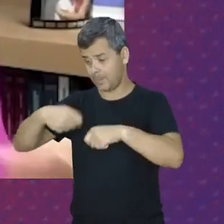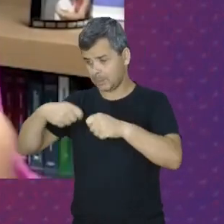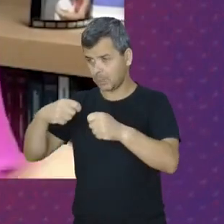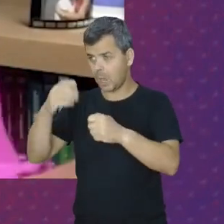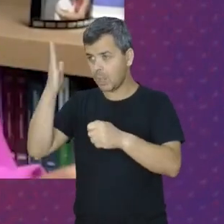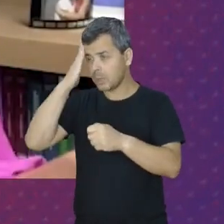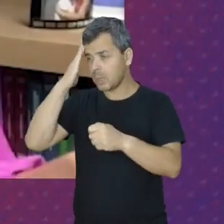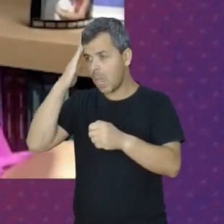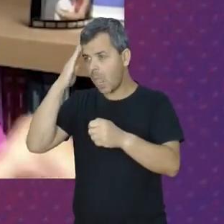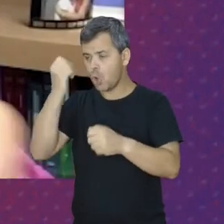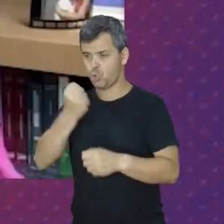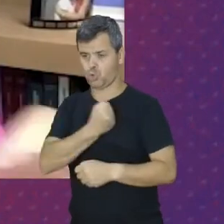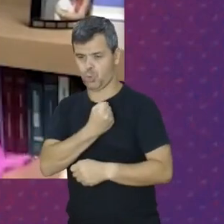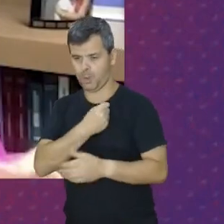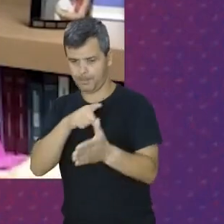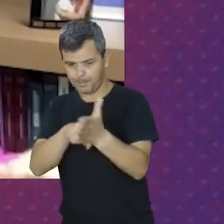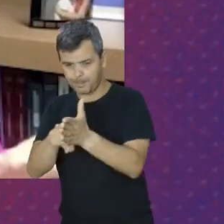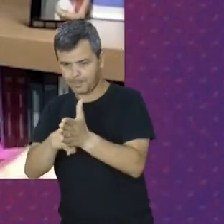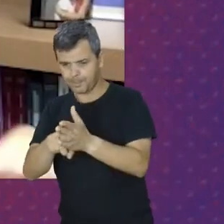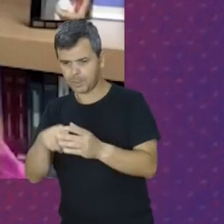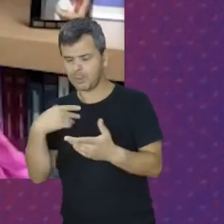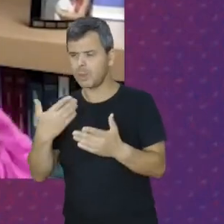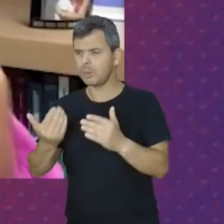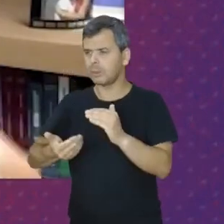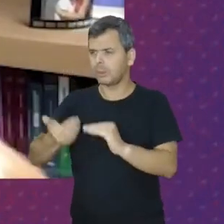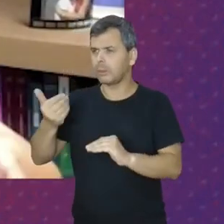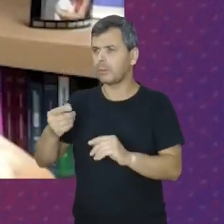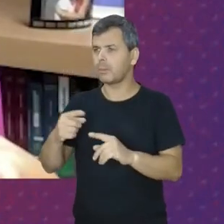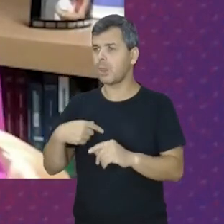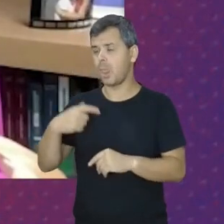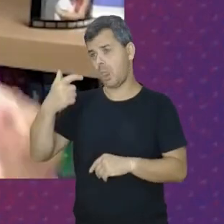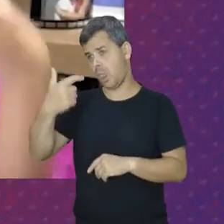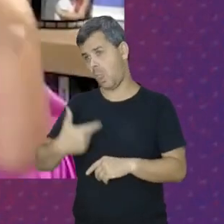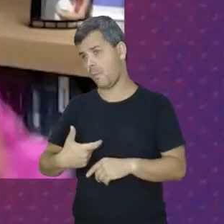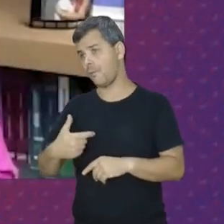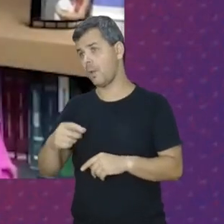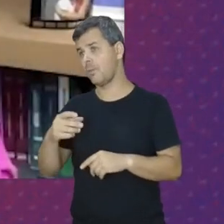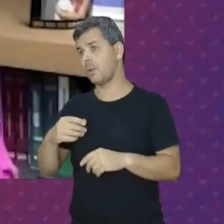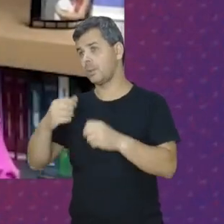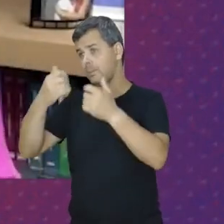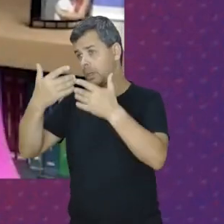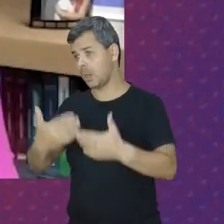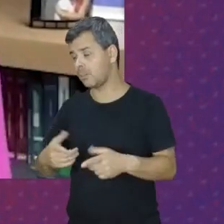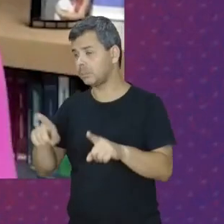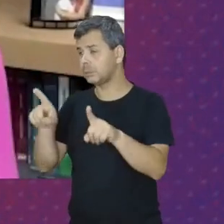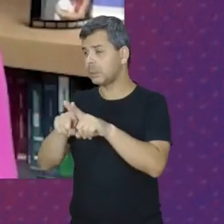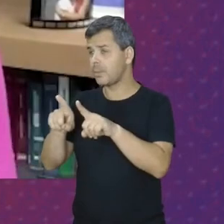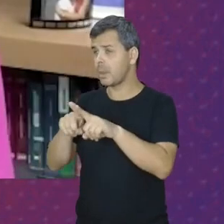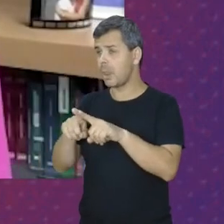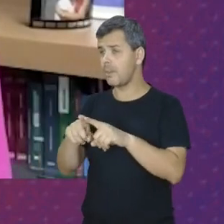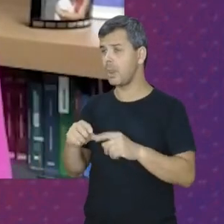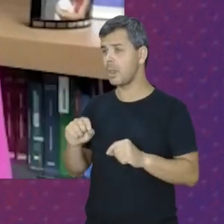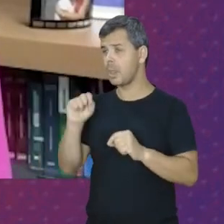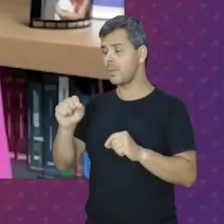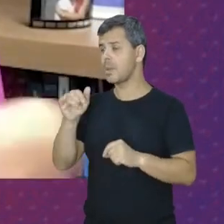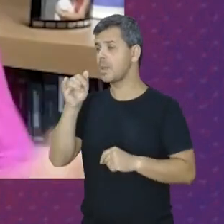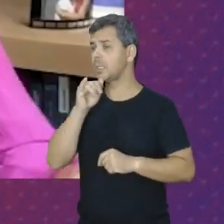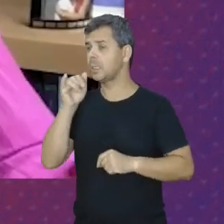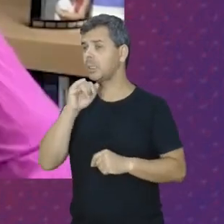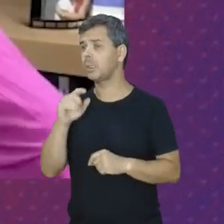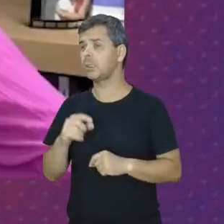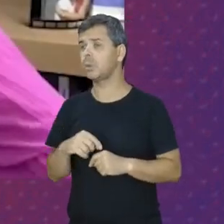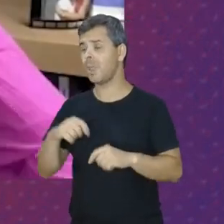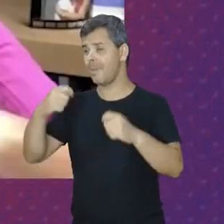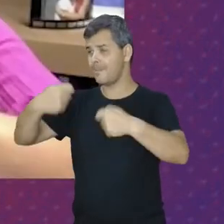números, se ainda somos exceção. E aí eu estou falando também do meu lugar, aproveitando para dar exemplo,